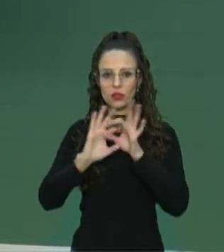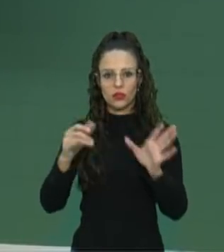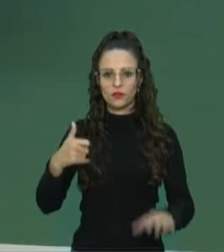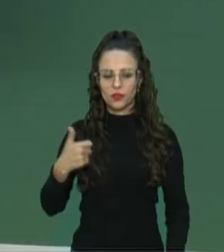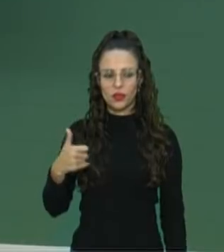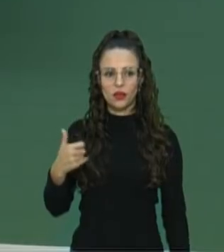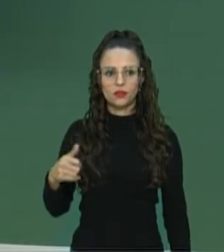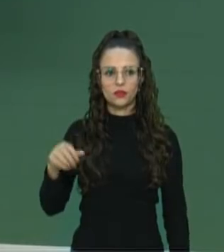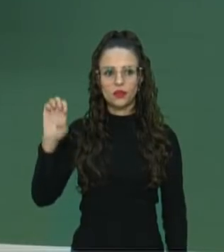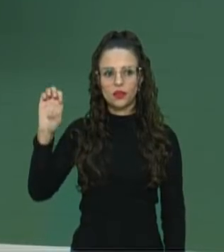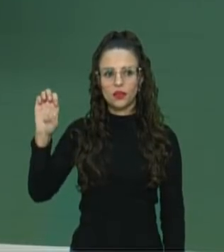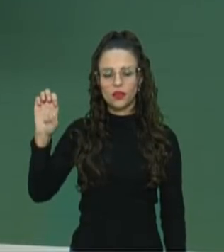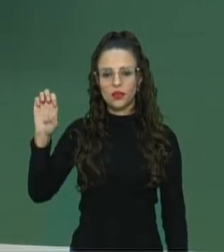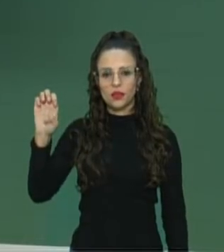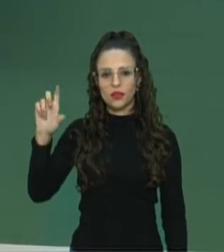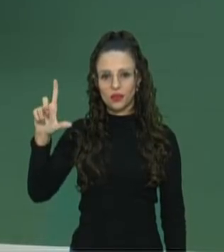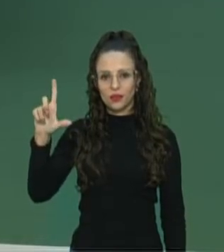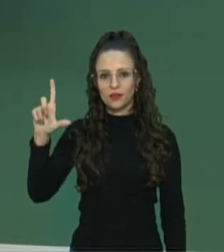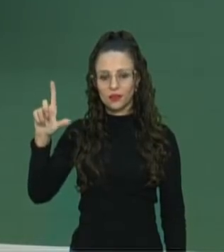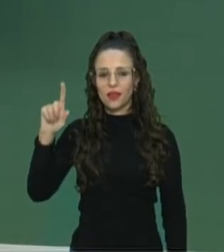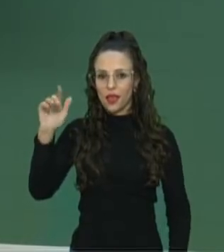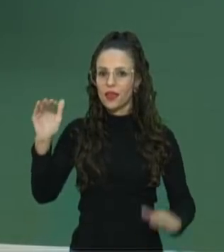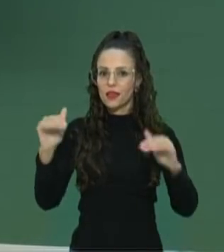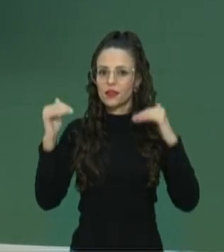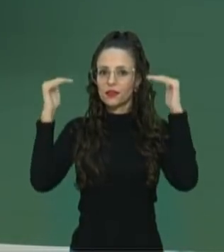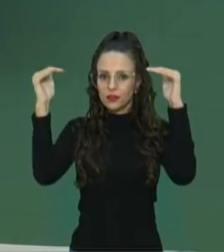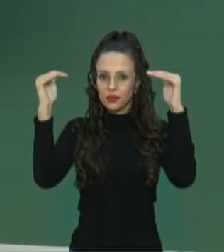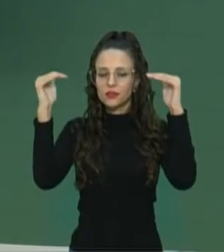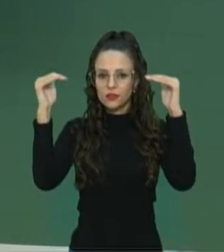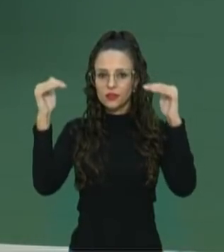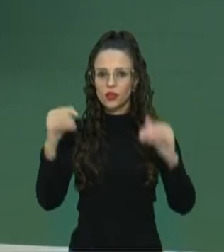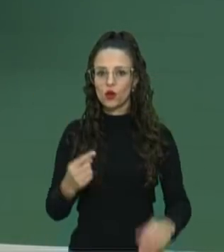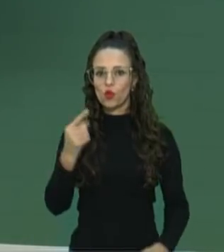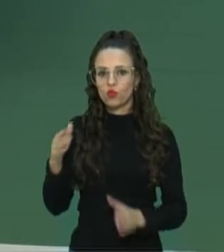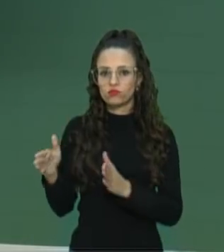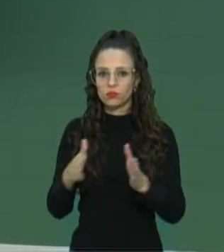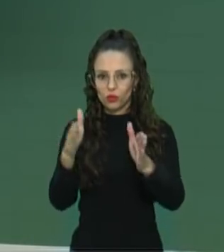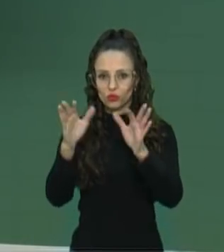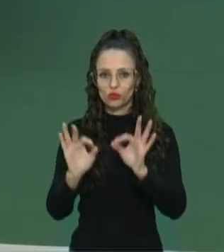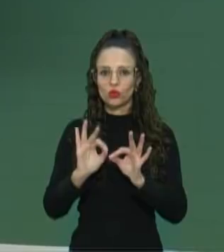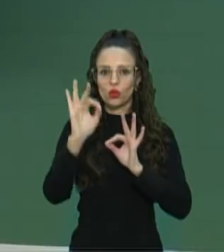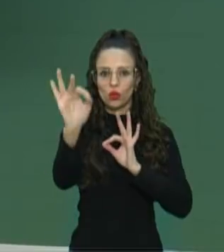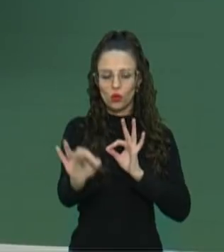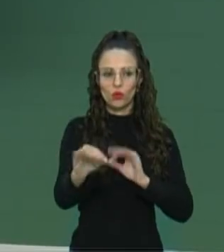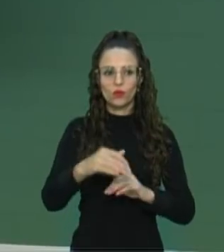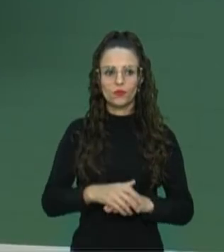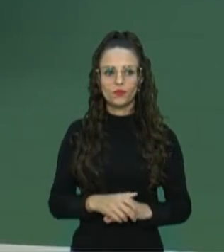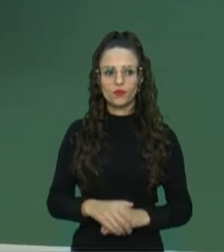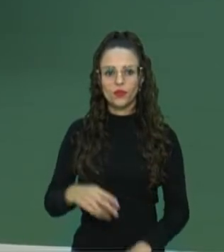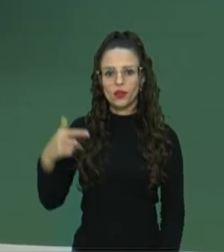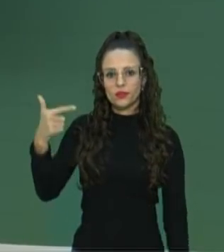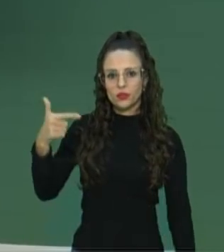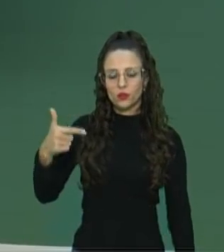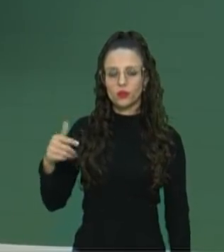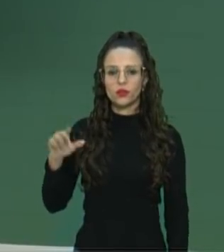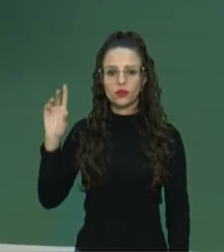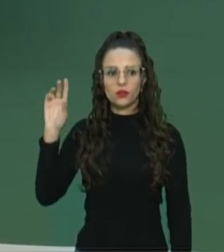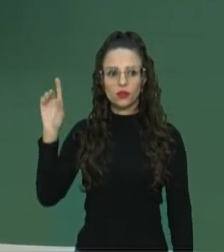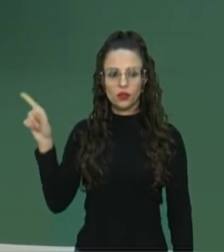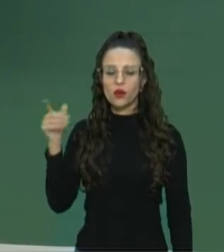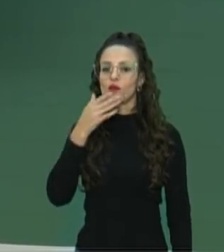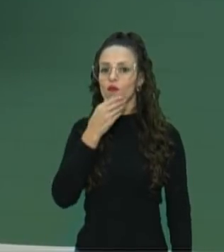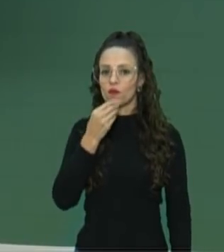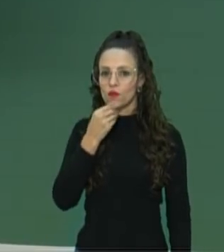idade livre, né? Elite, percurso longo, um percurso longo apenas. Na segunda, se recebermos, temos o quê?